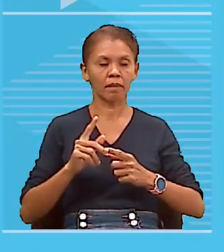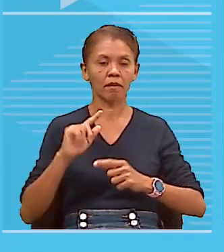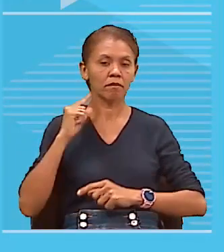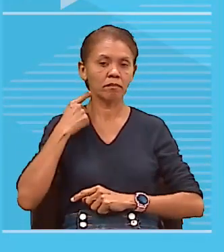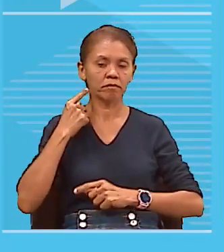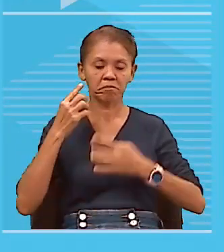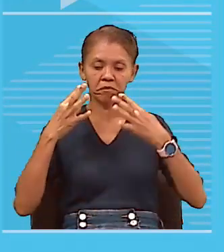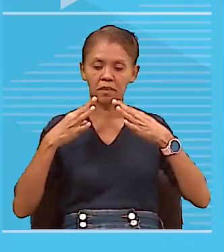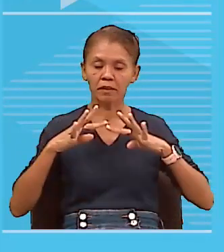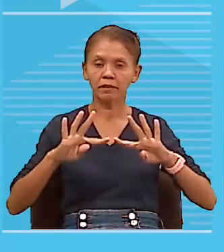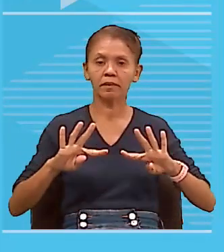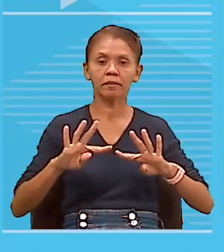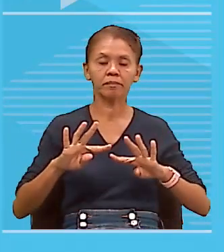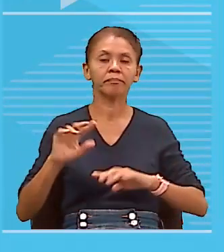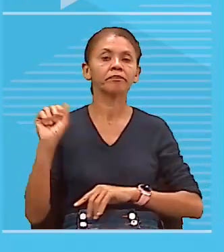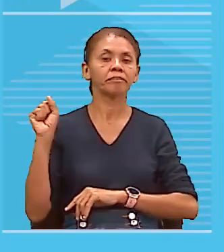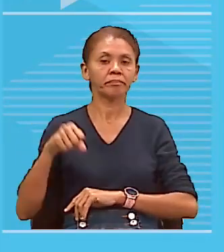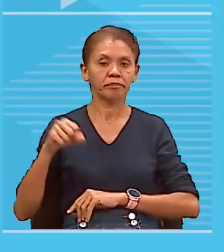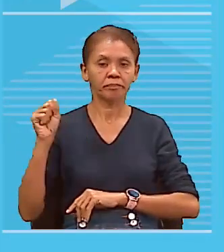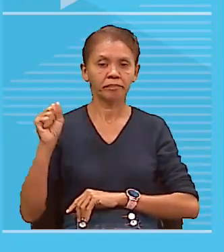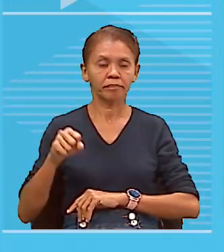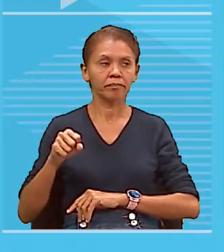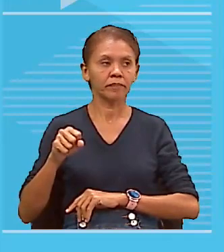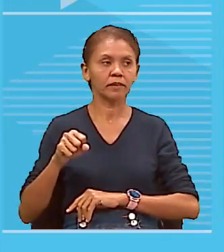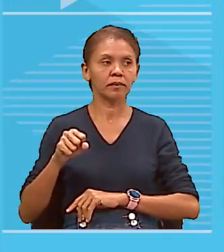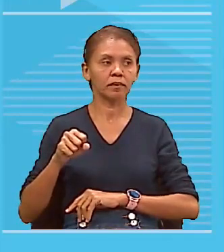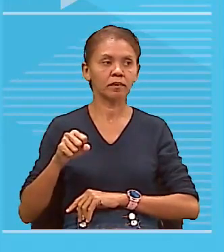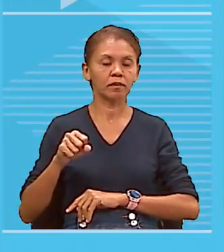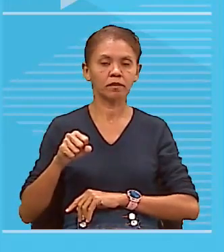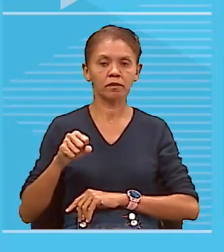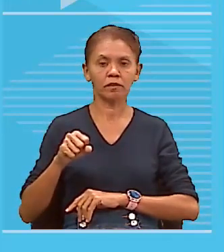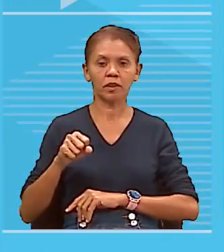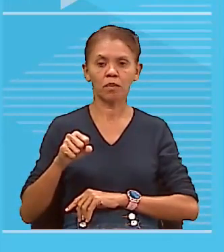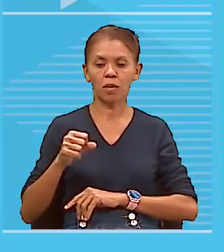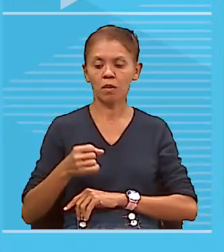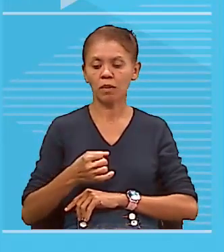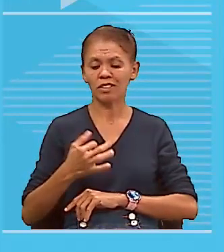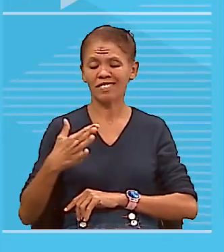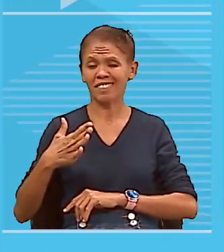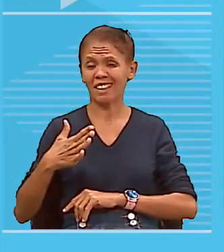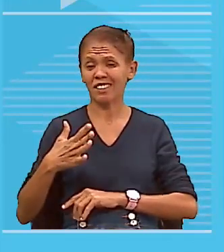sim. Quando você tem o excesso, né, de algum tipo de produto, de algum tipo de